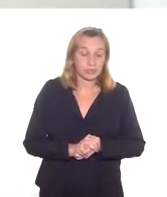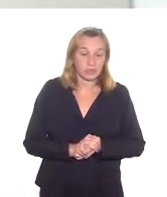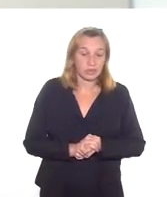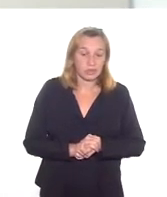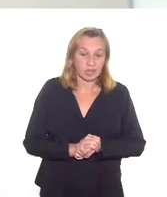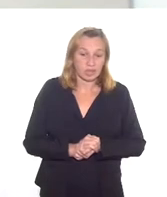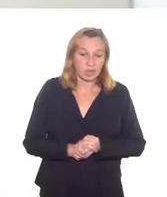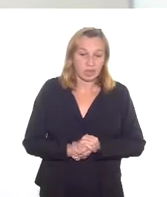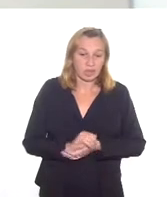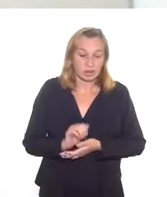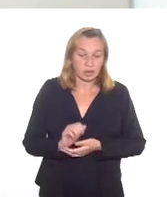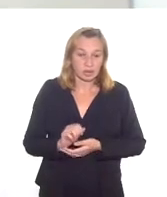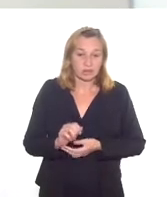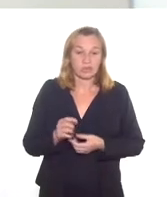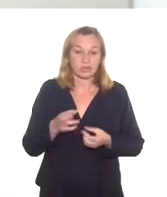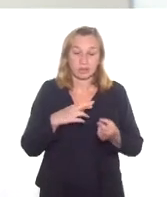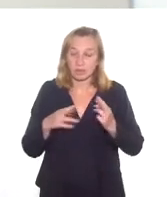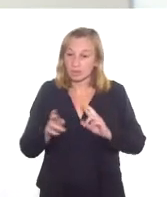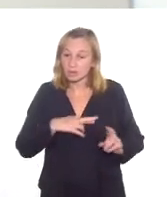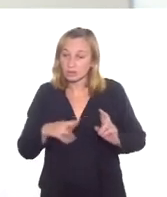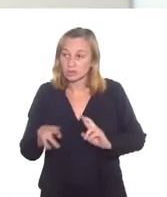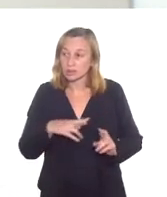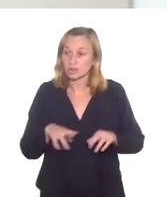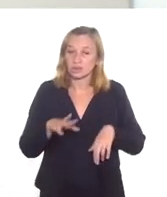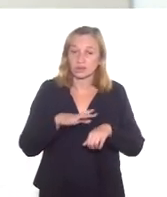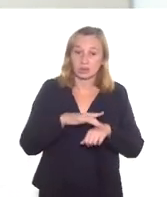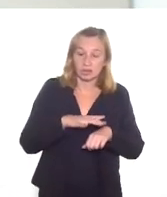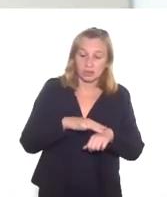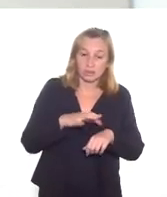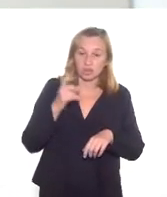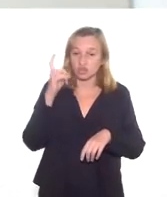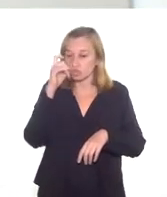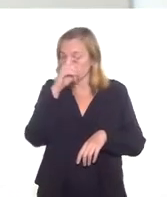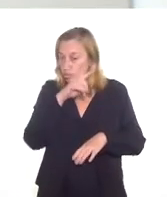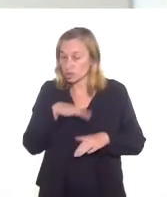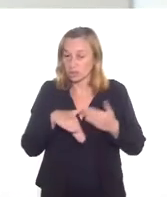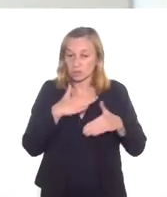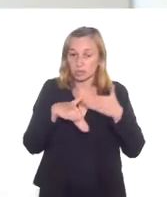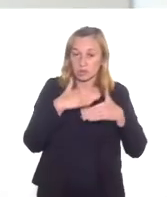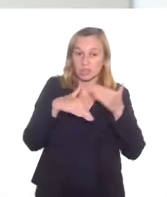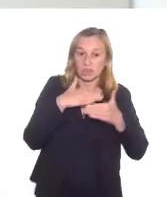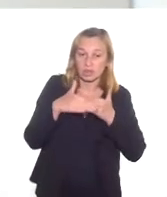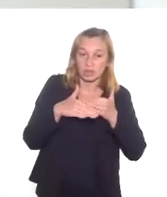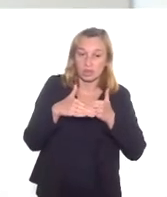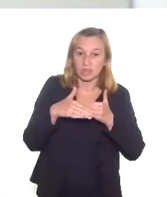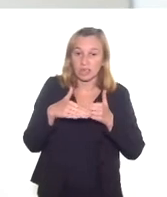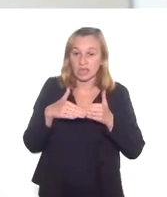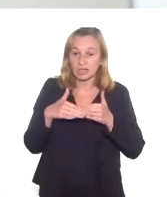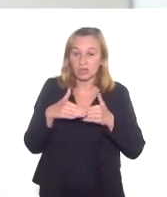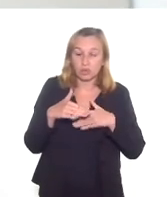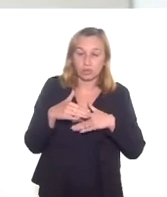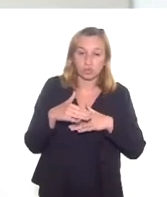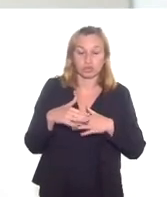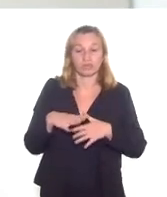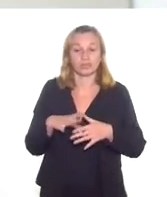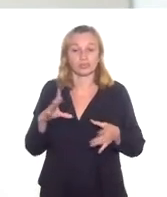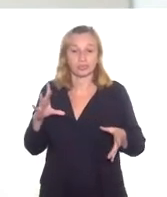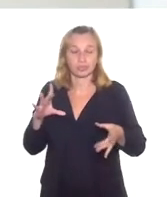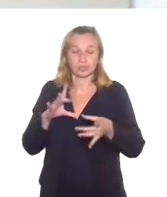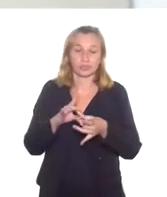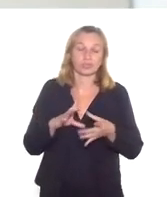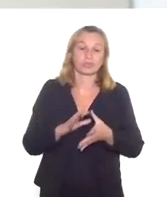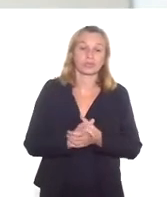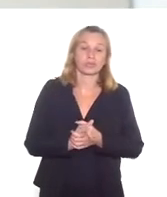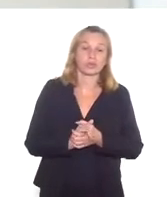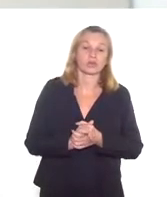suas questões relacionadas ao processo de enfermidade, a dificuldade de desenvolvimento, muitas delas vinculadas à pobreza. Posteriormente